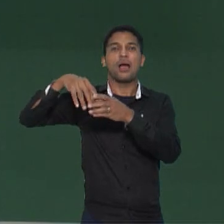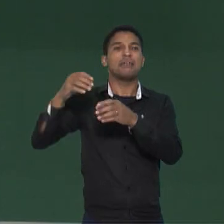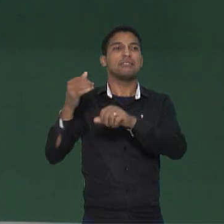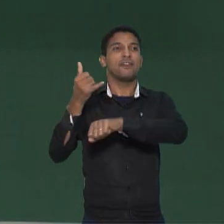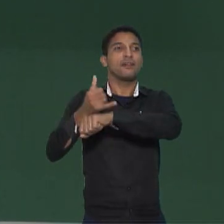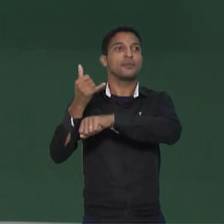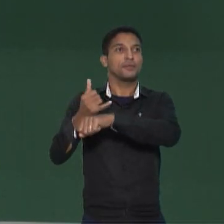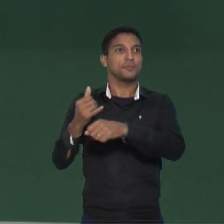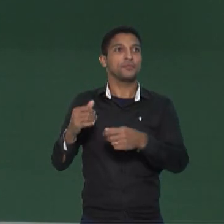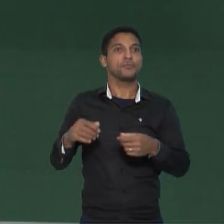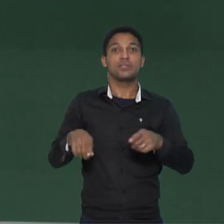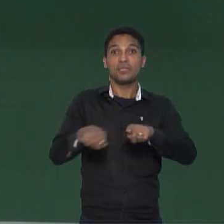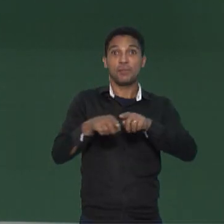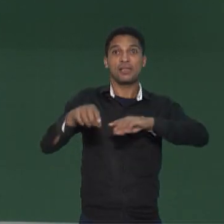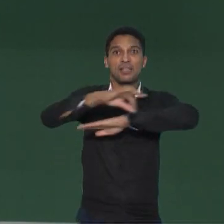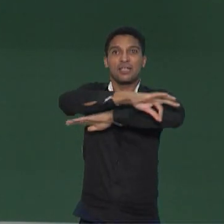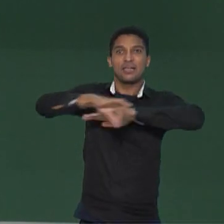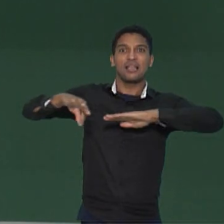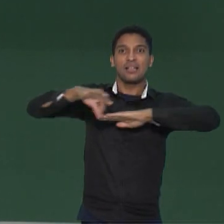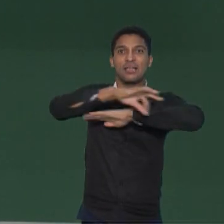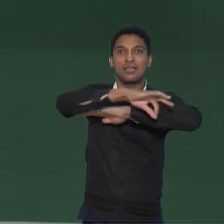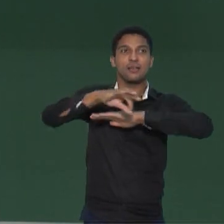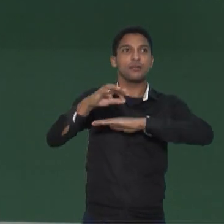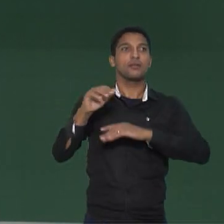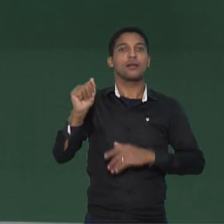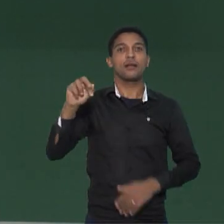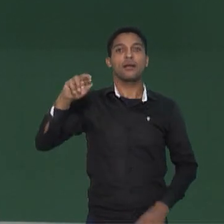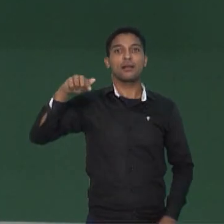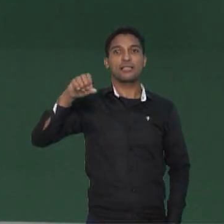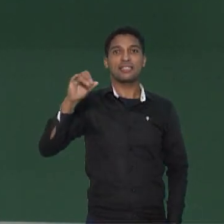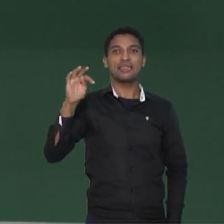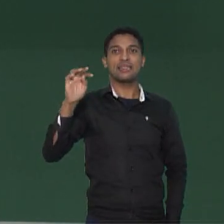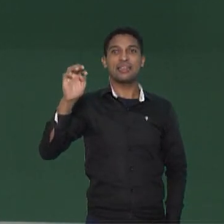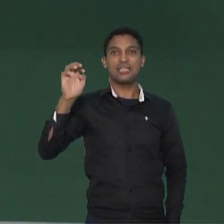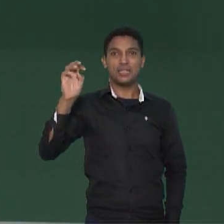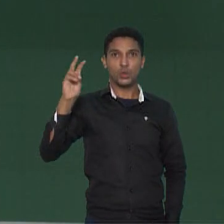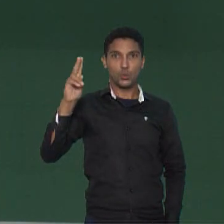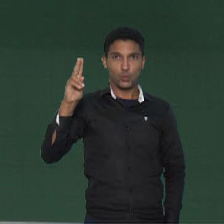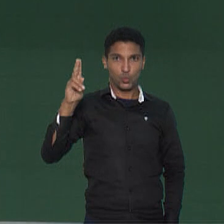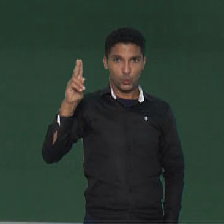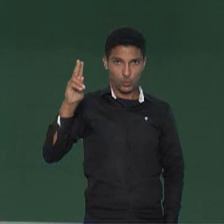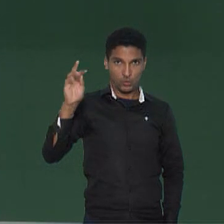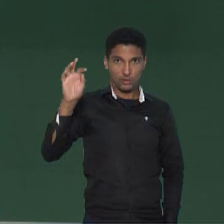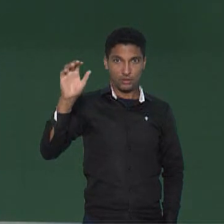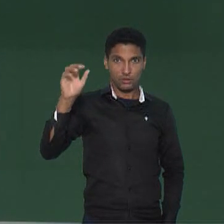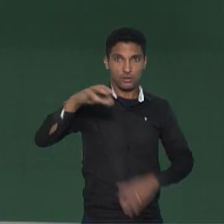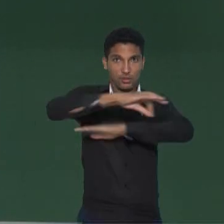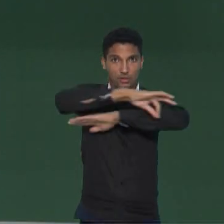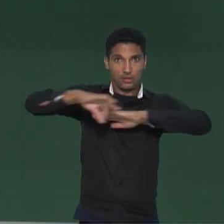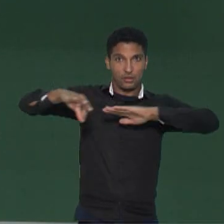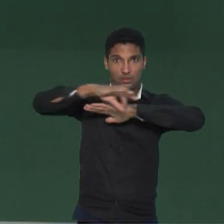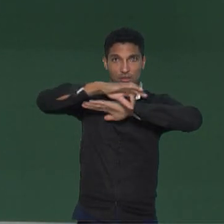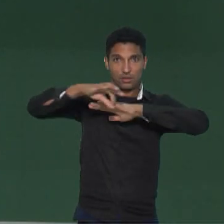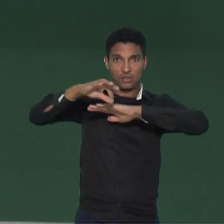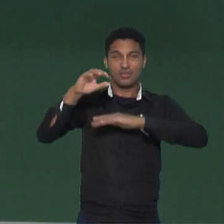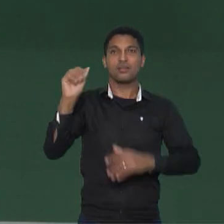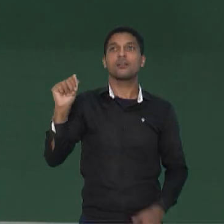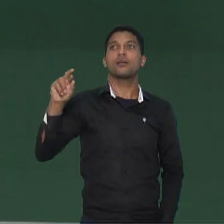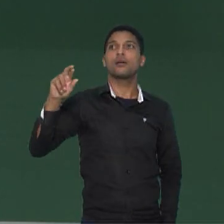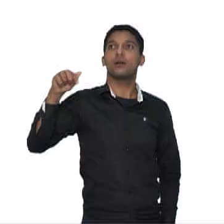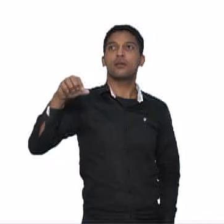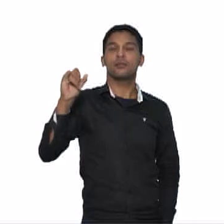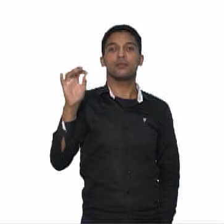a gente vai fazer uma comparação aqui, tá, depois. Tetos planos, abóbadas e berço ou arestas emolduradas